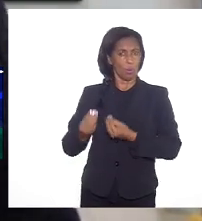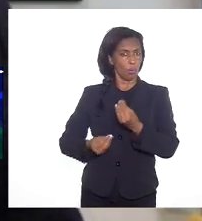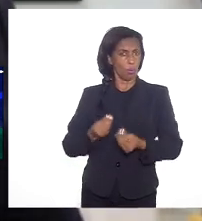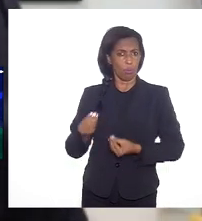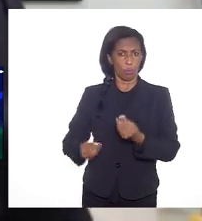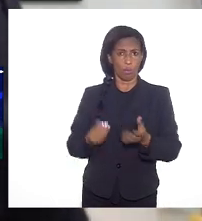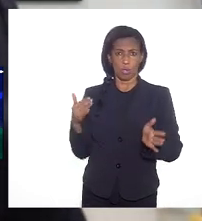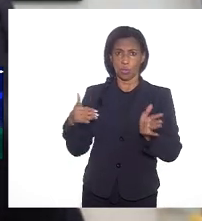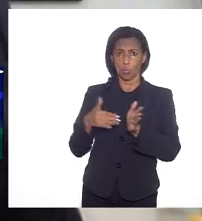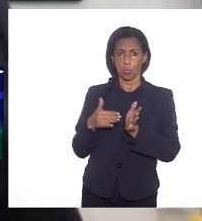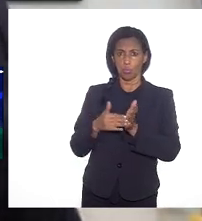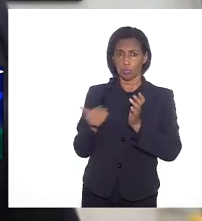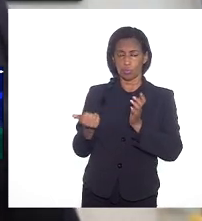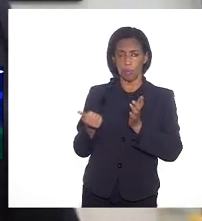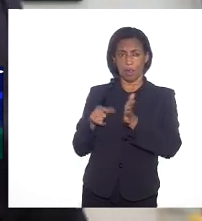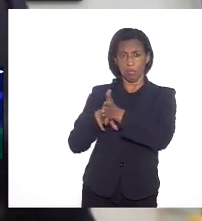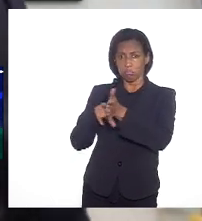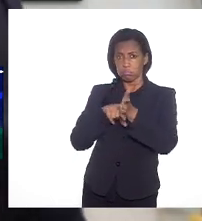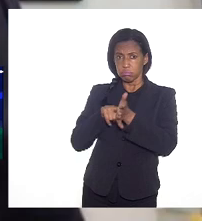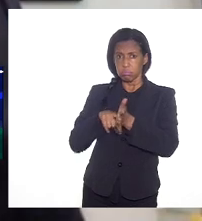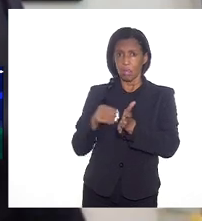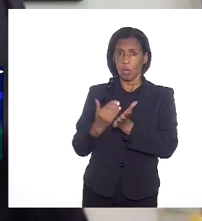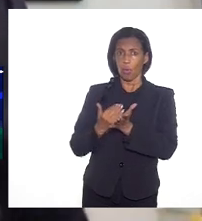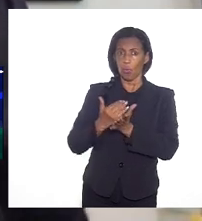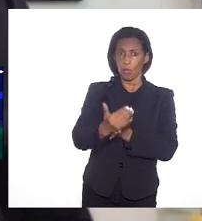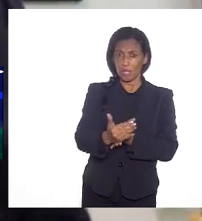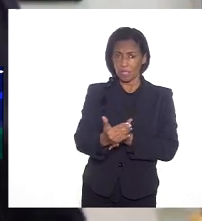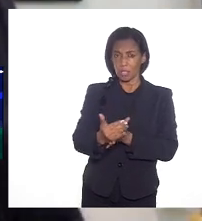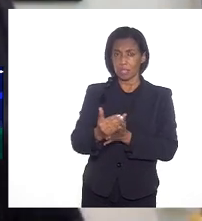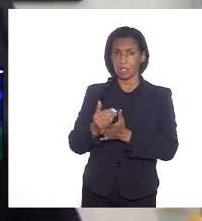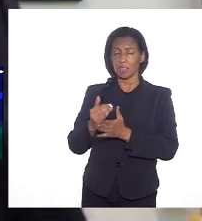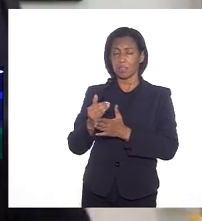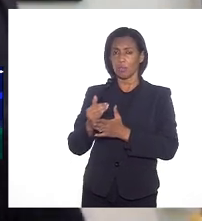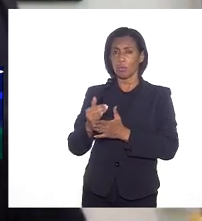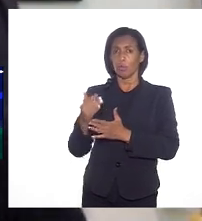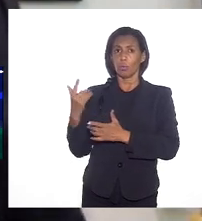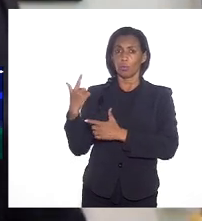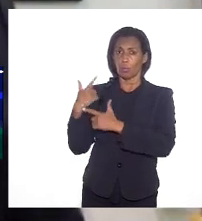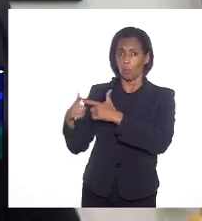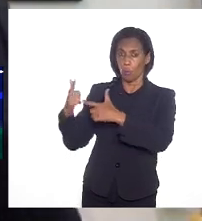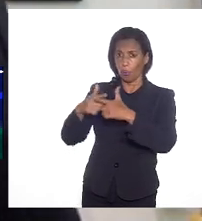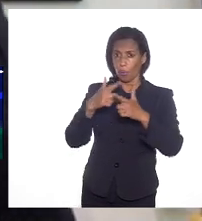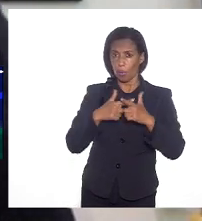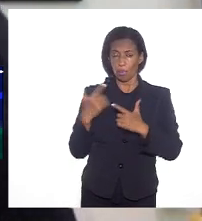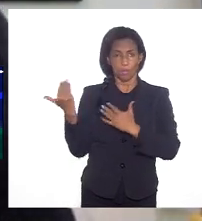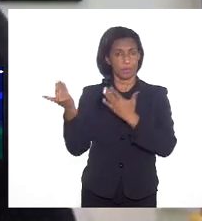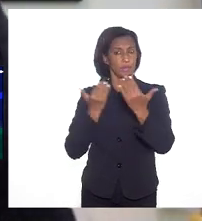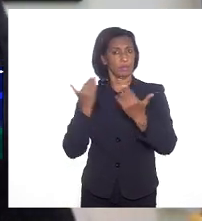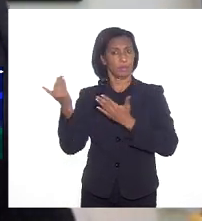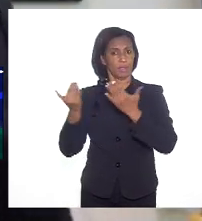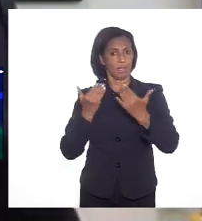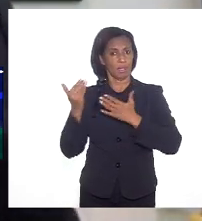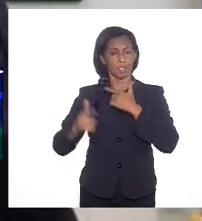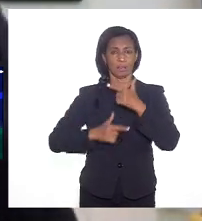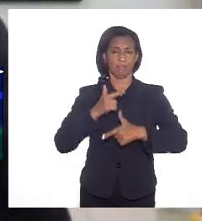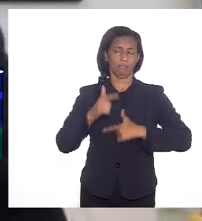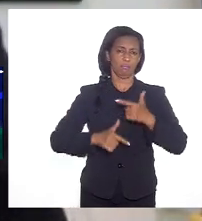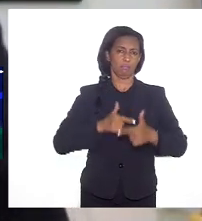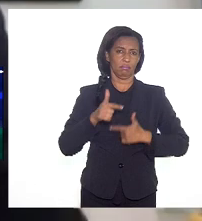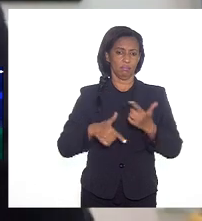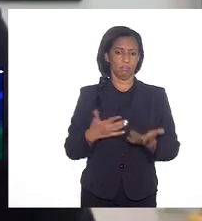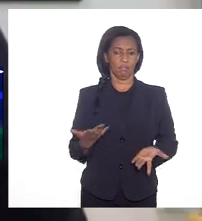em última análise o início do enfrentamento da precariedade das relações de trabalho